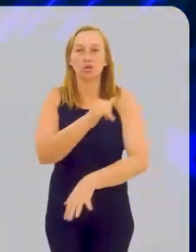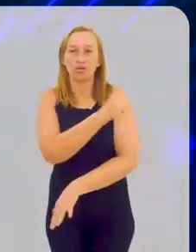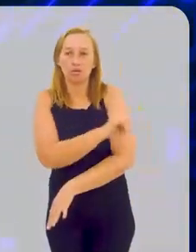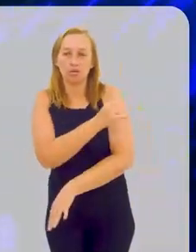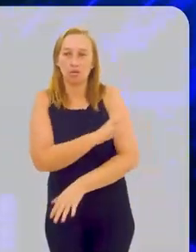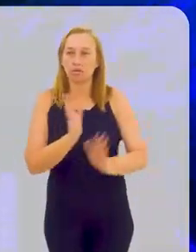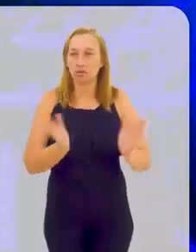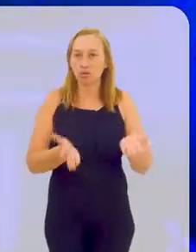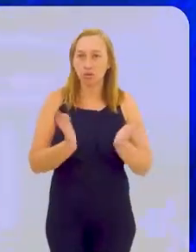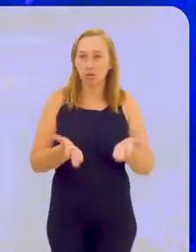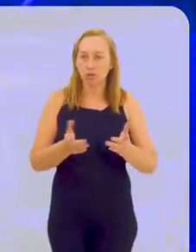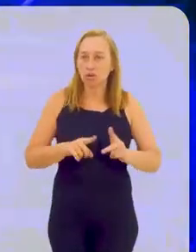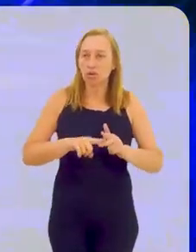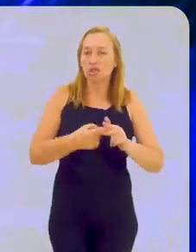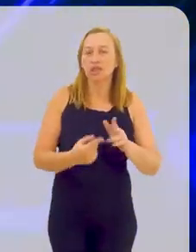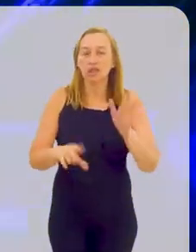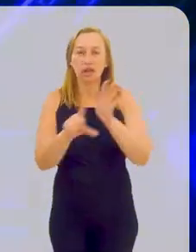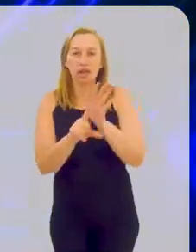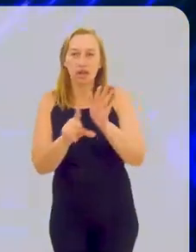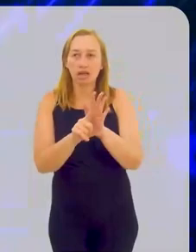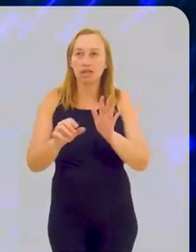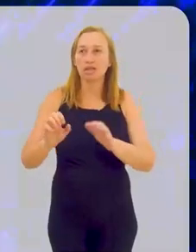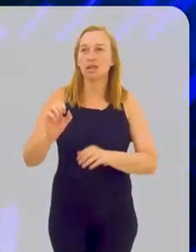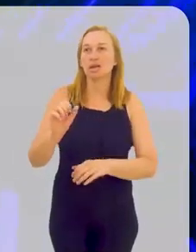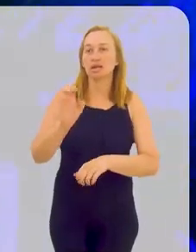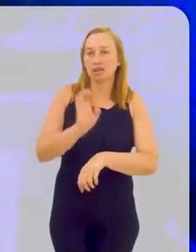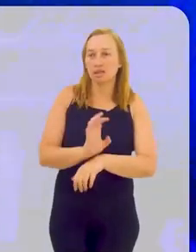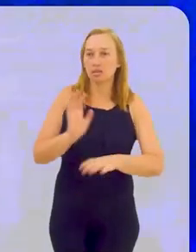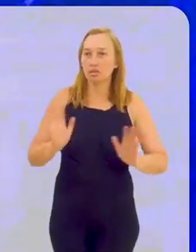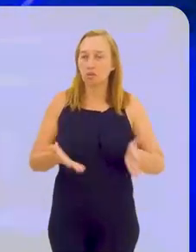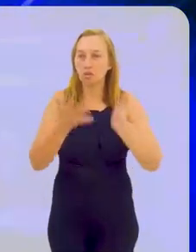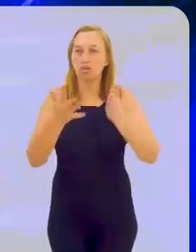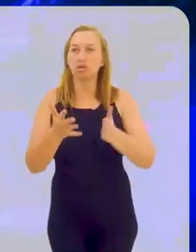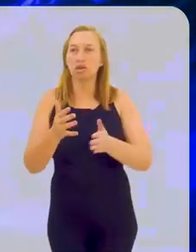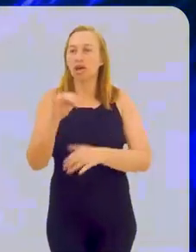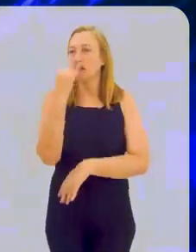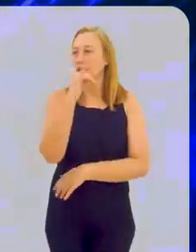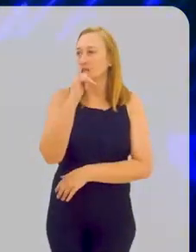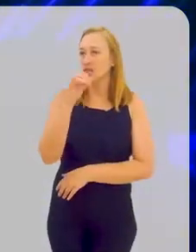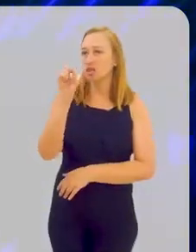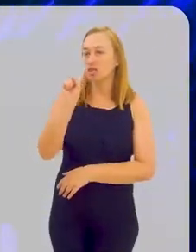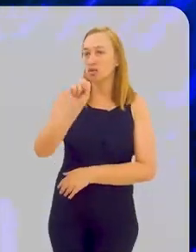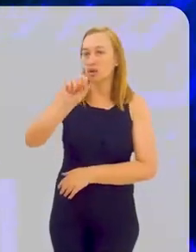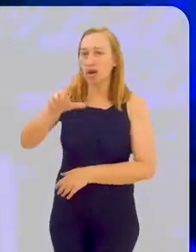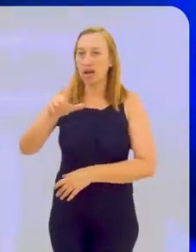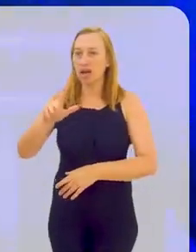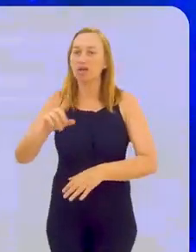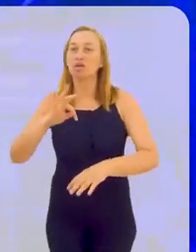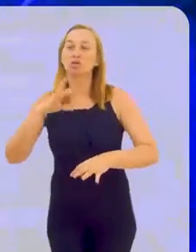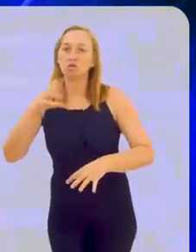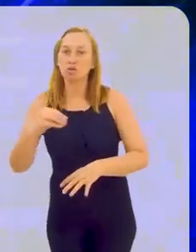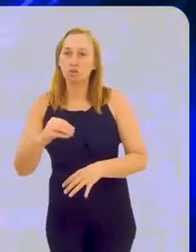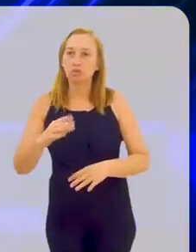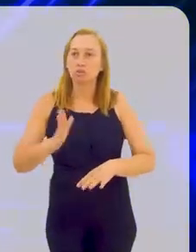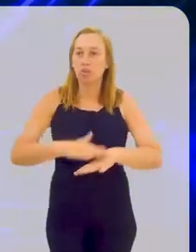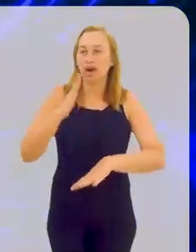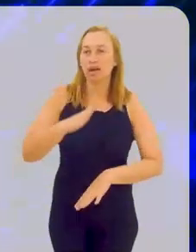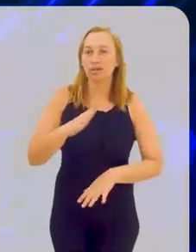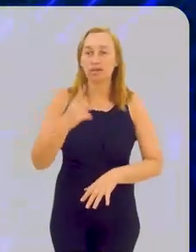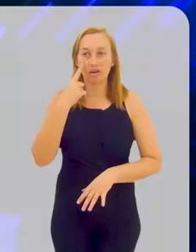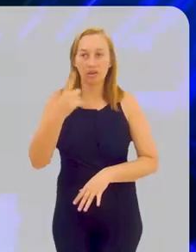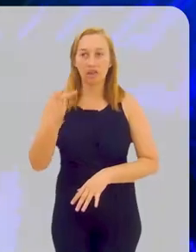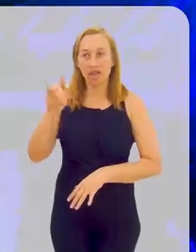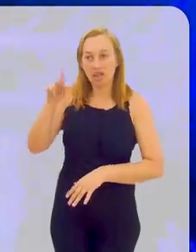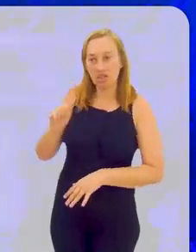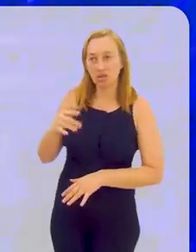em foco de hoje foi a regulamentação da Lei Estadual de incentivo a energia solar tudo isso e muito mais você vai conferir